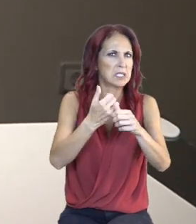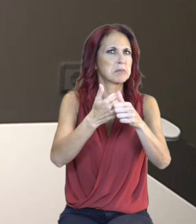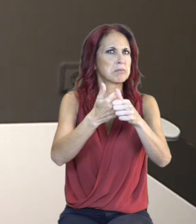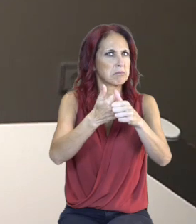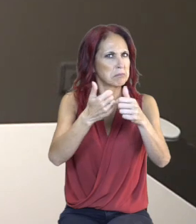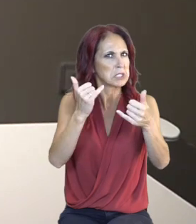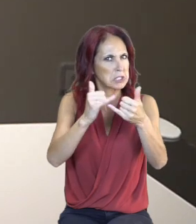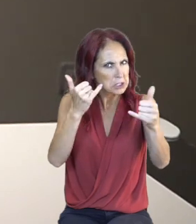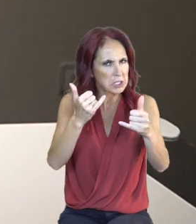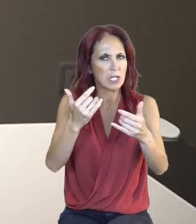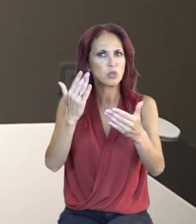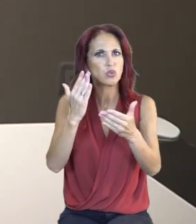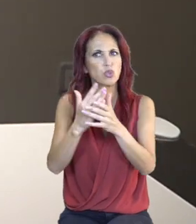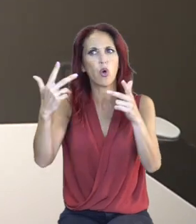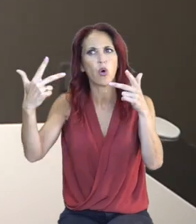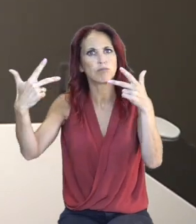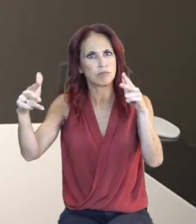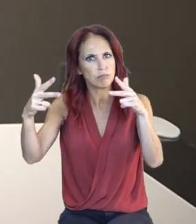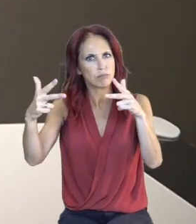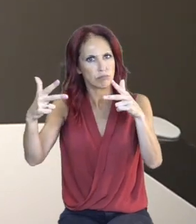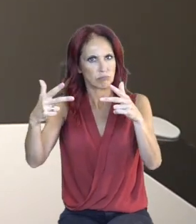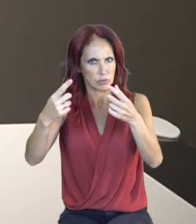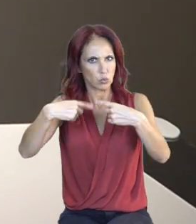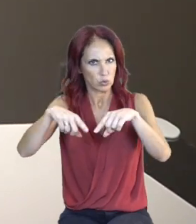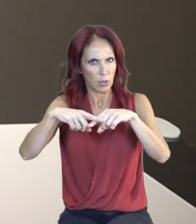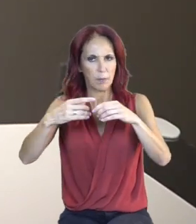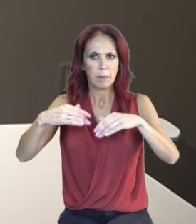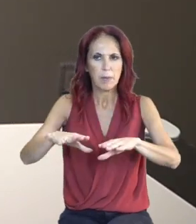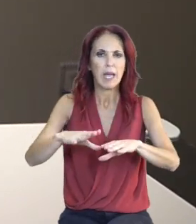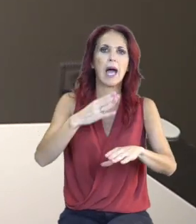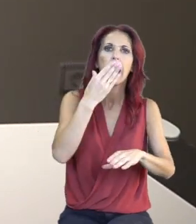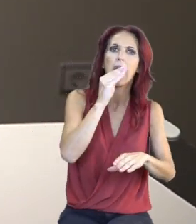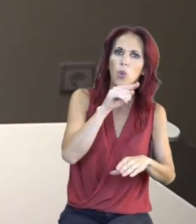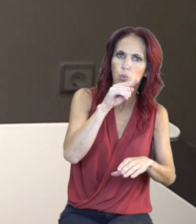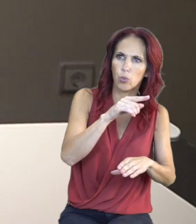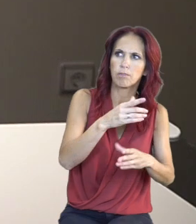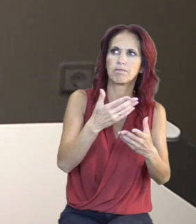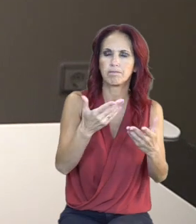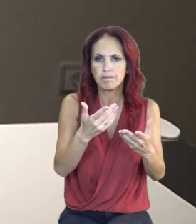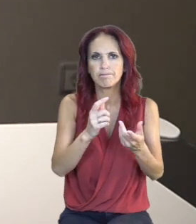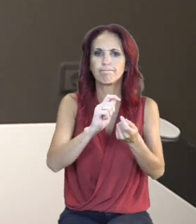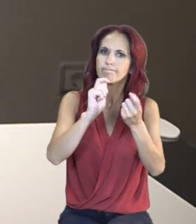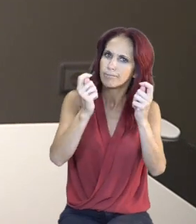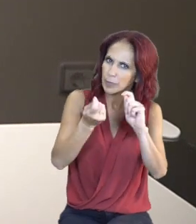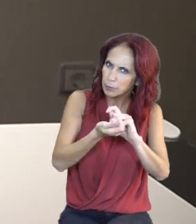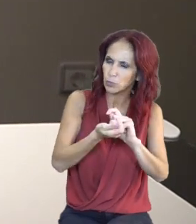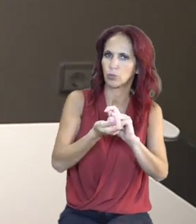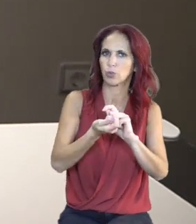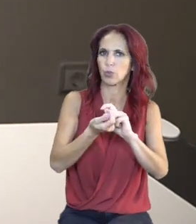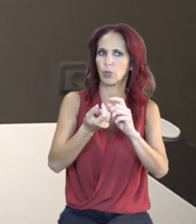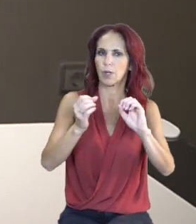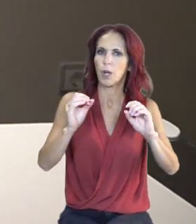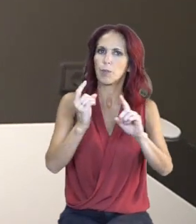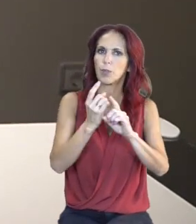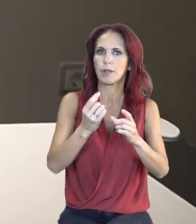reuniões passaram a ser em videoconferência e no que diz respeito aos formandos, o processo também teve que se adaptar sobretudo